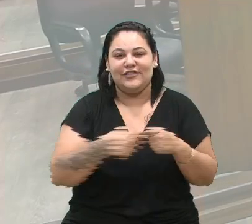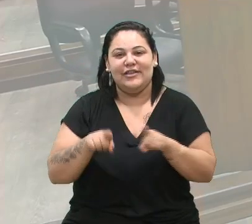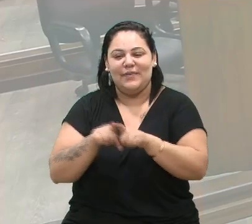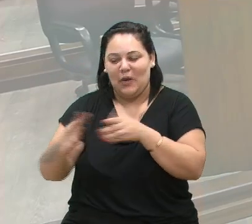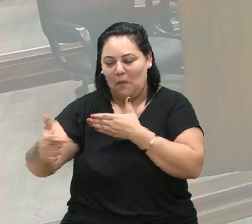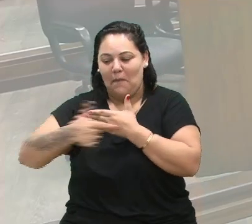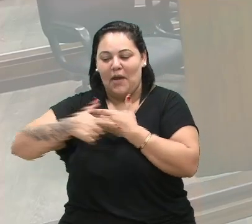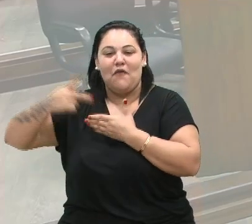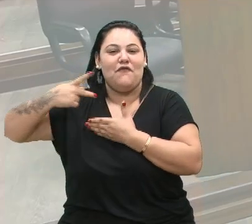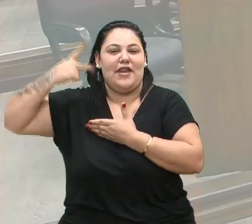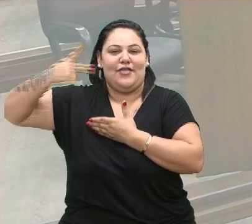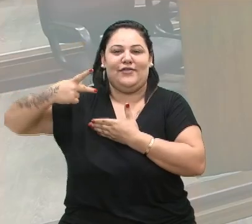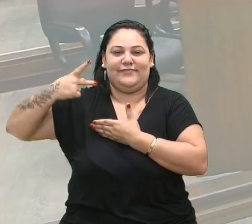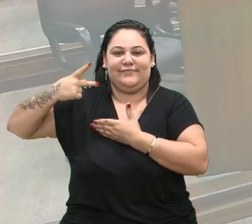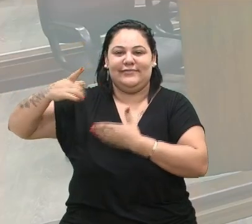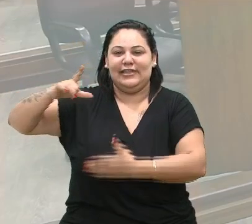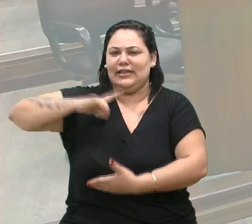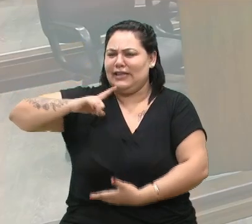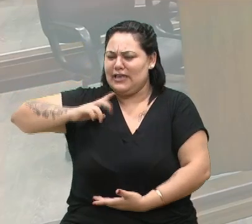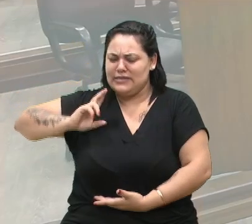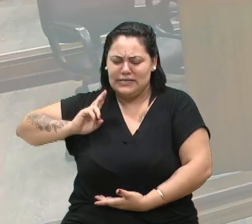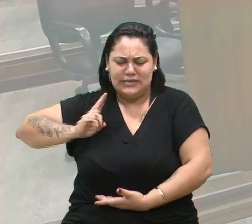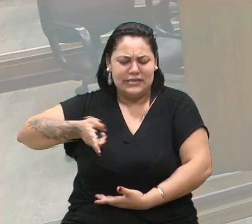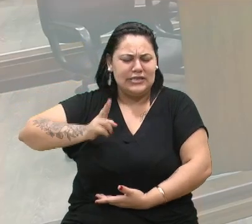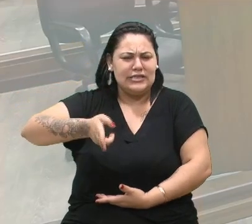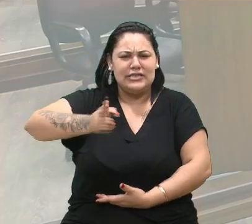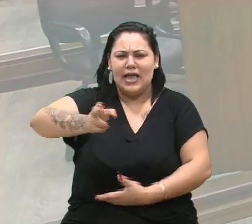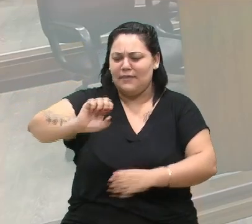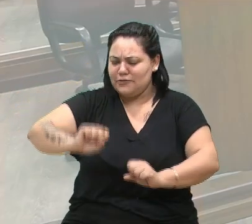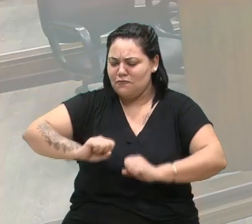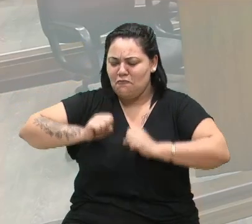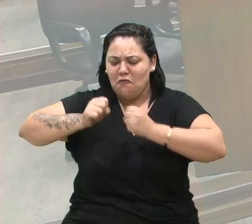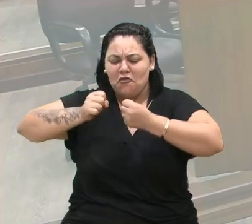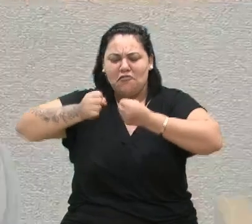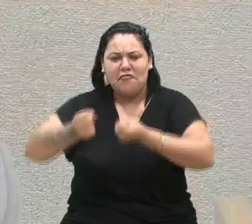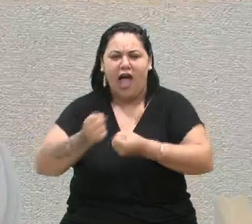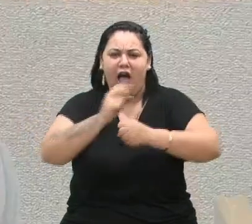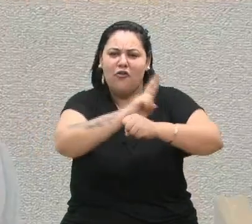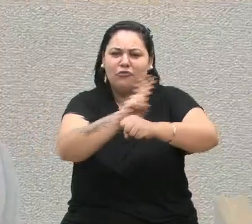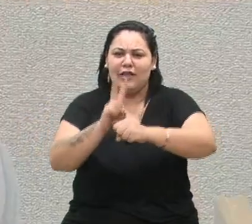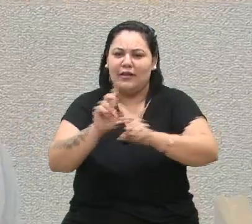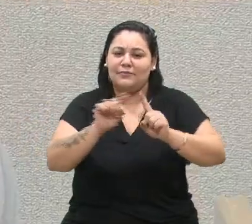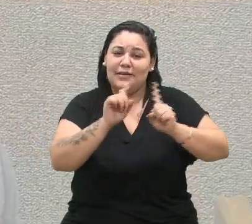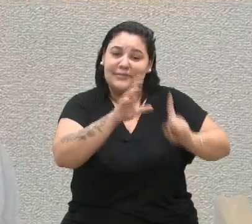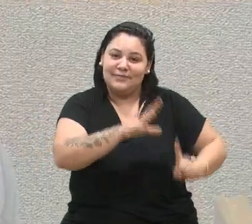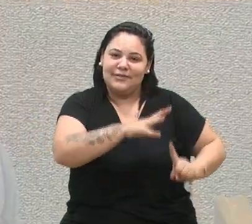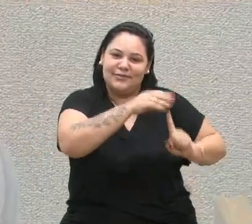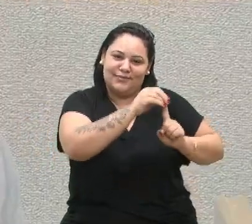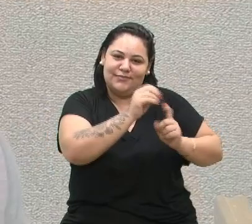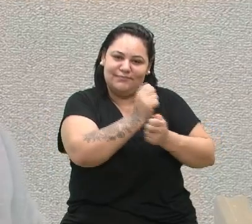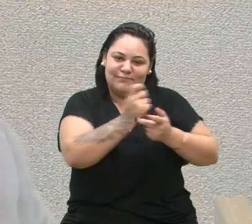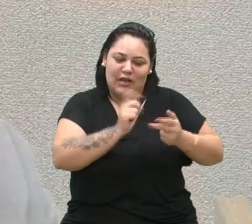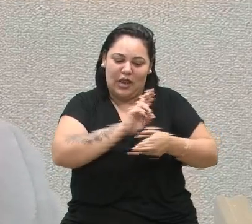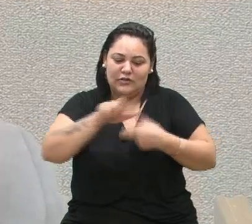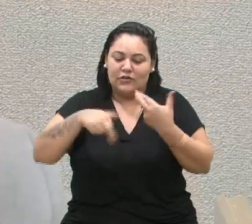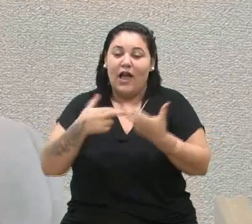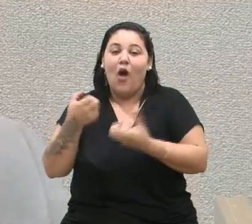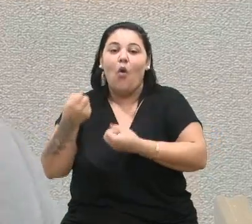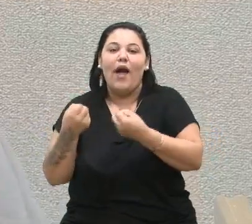tem sempre se empenhado nessa questão da zeladoria, mas principalmente nessa questão dos cabos, que